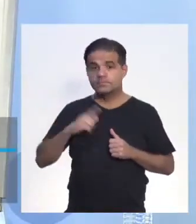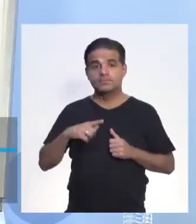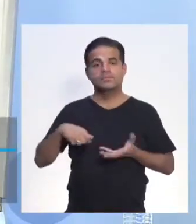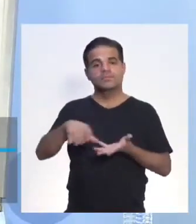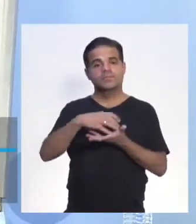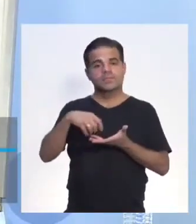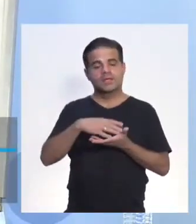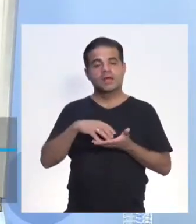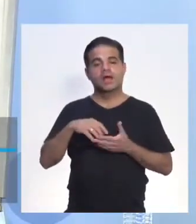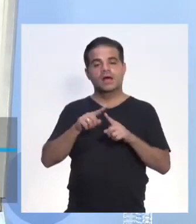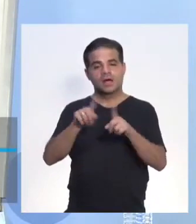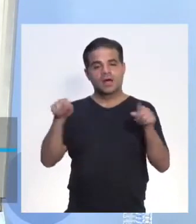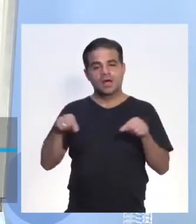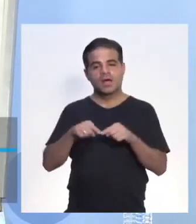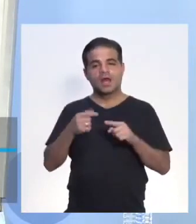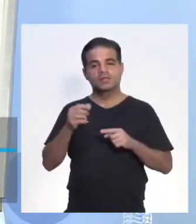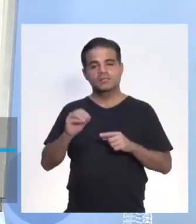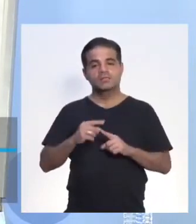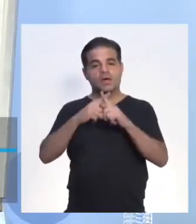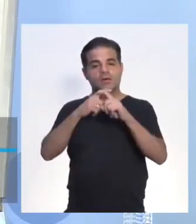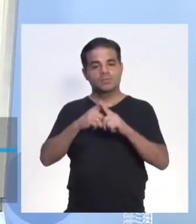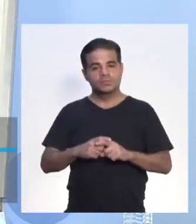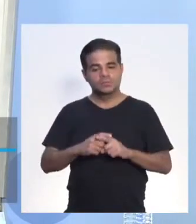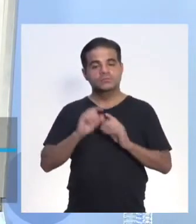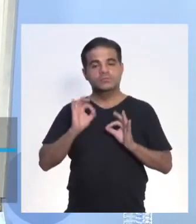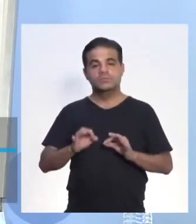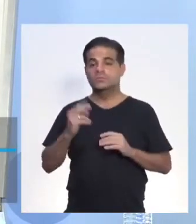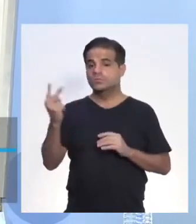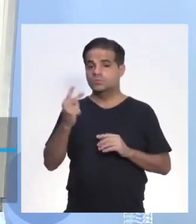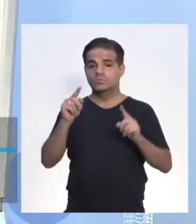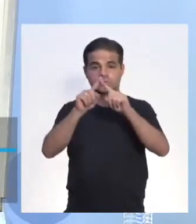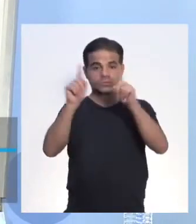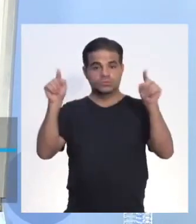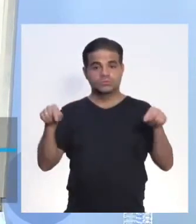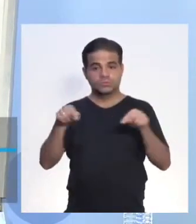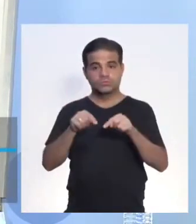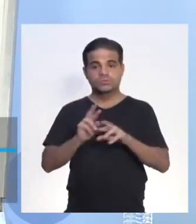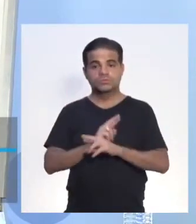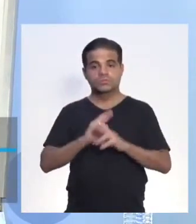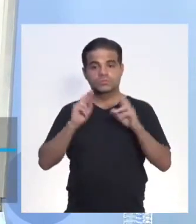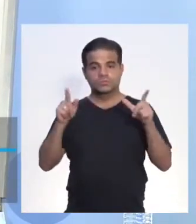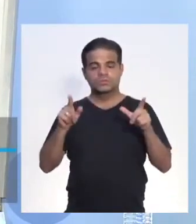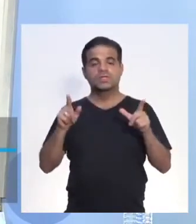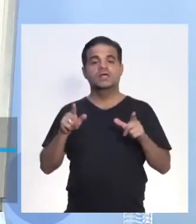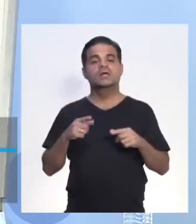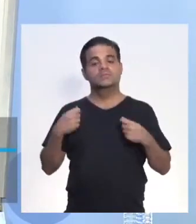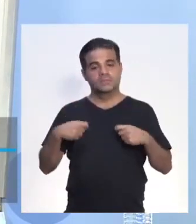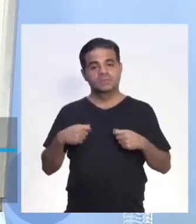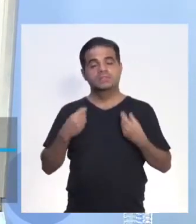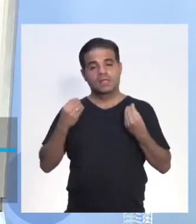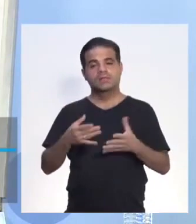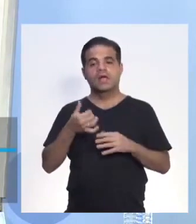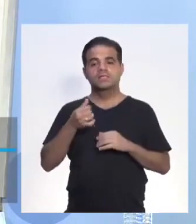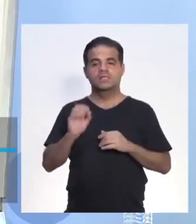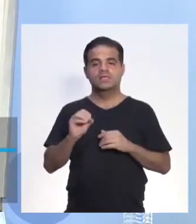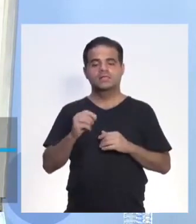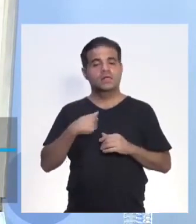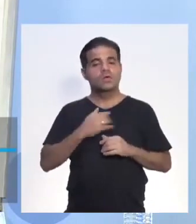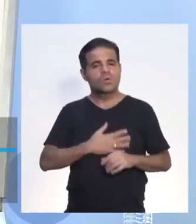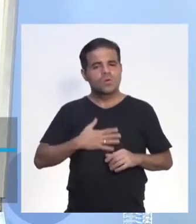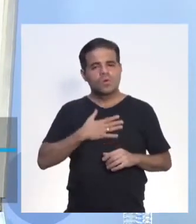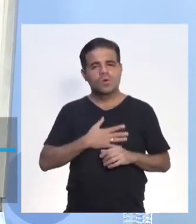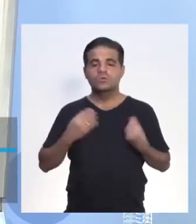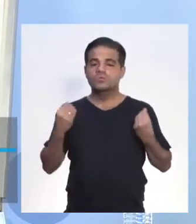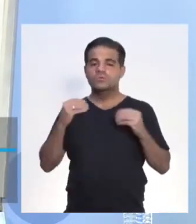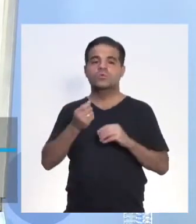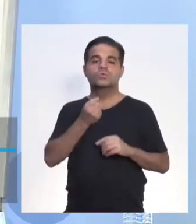área vale 60. Então a multiplicação dos dois lados aqui diferentes do retângulo vai ter que dar 60. Eu gosto de